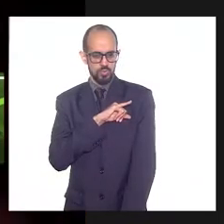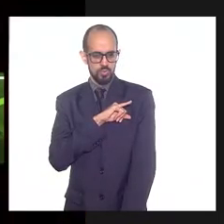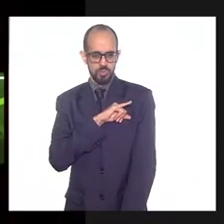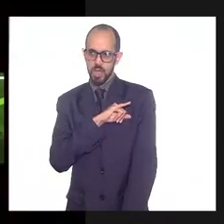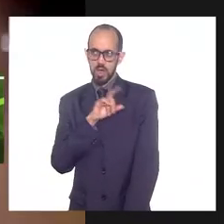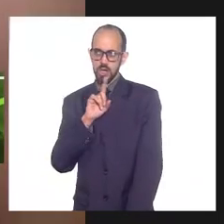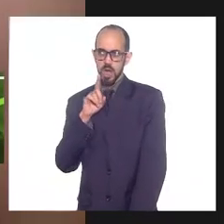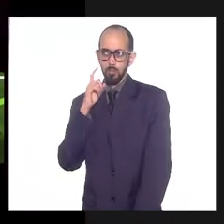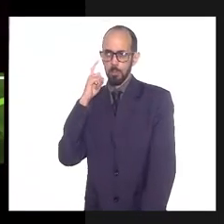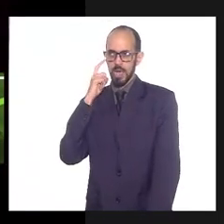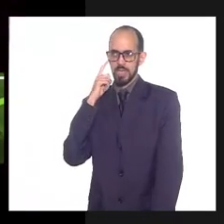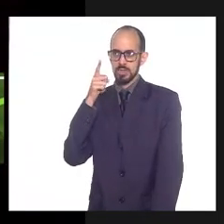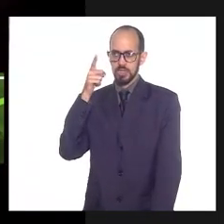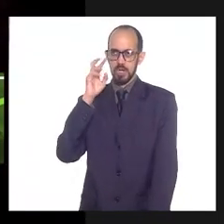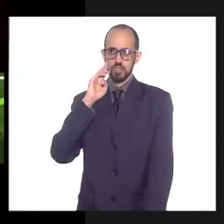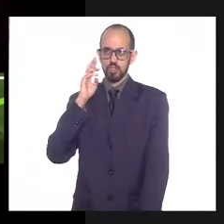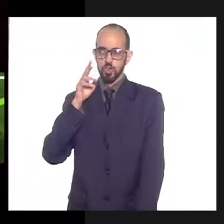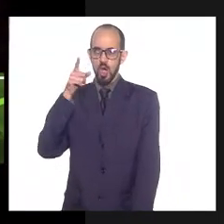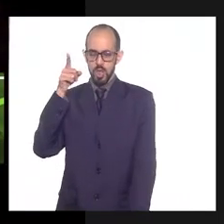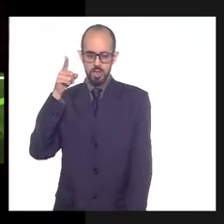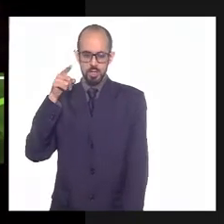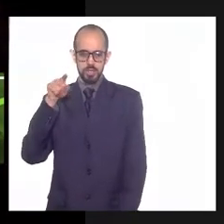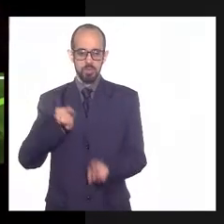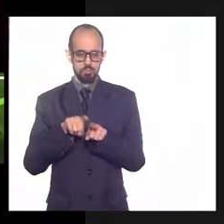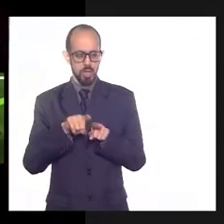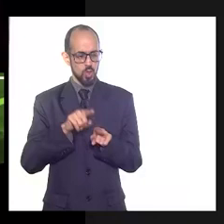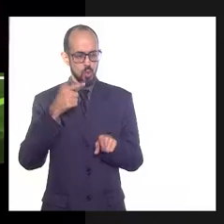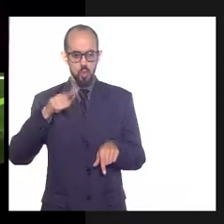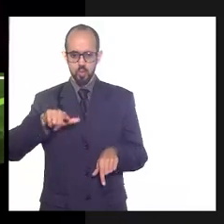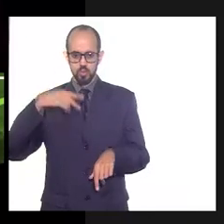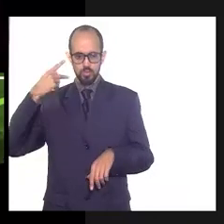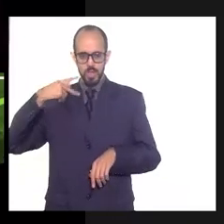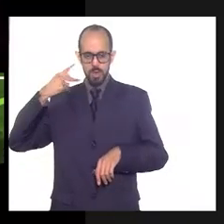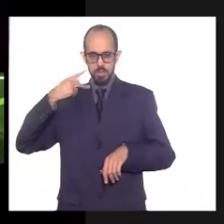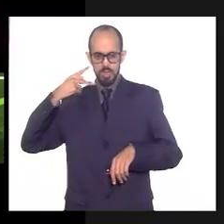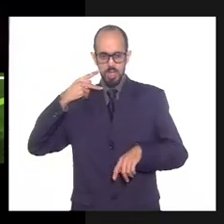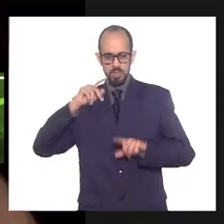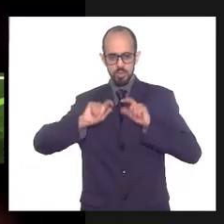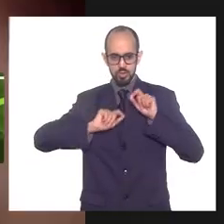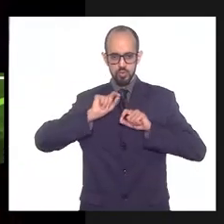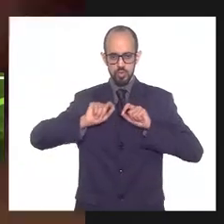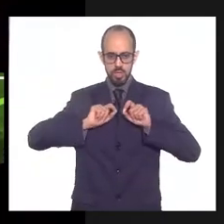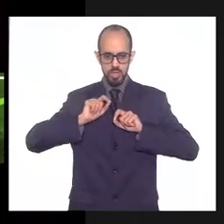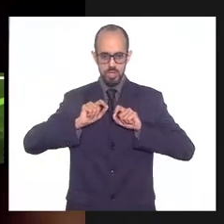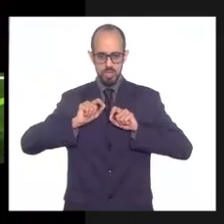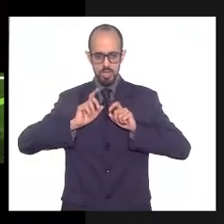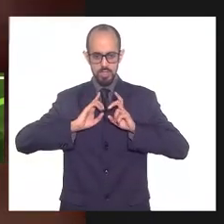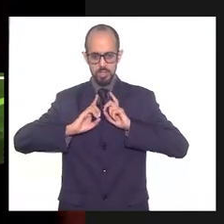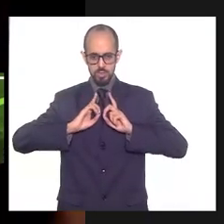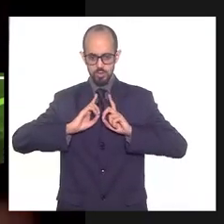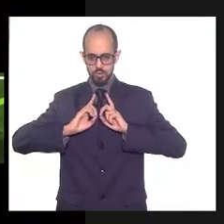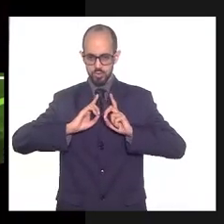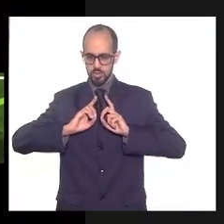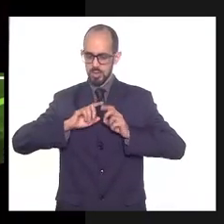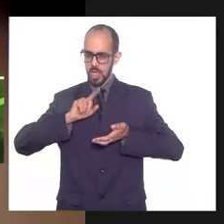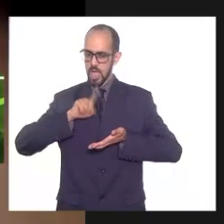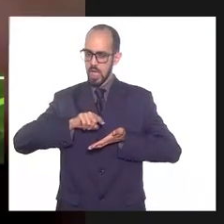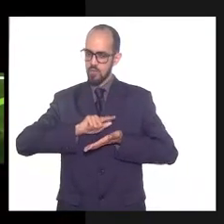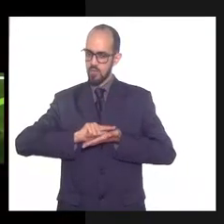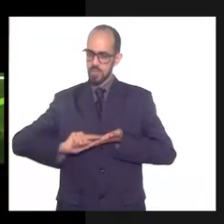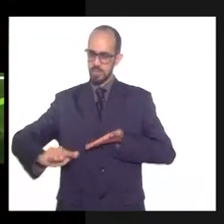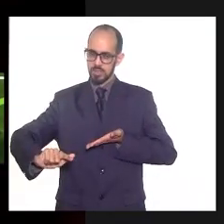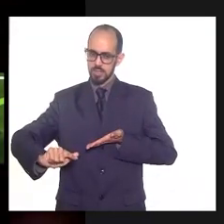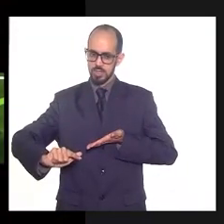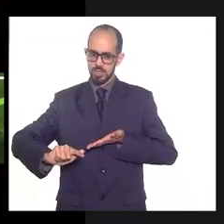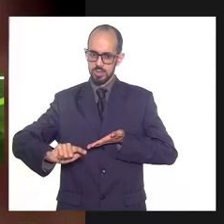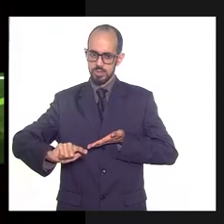imagine a senhora e os outros parlamentares aqui o que essas discussões são vazias ou